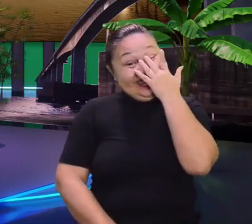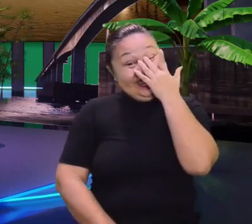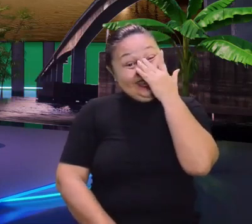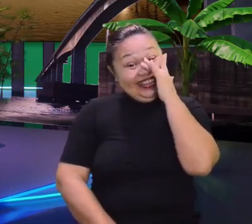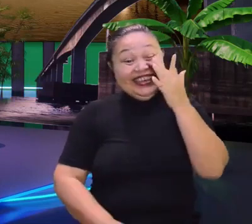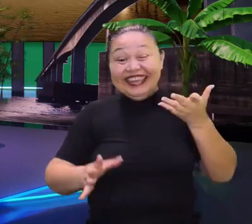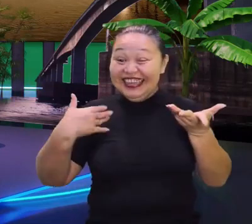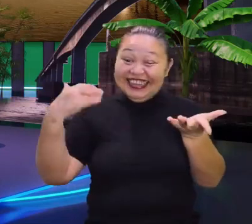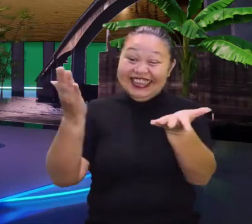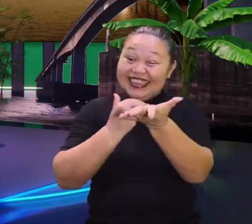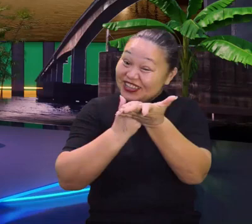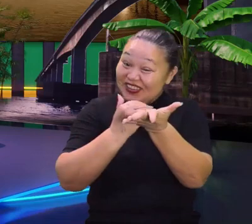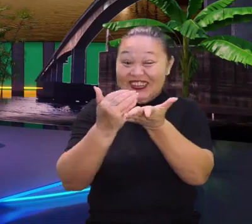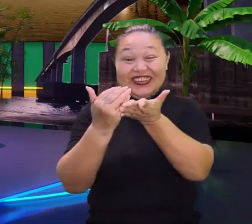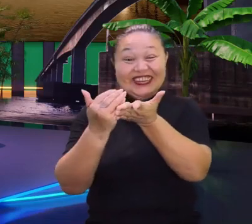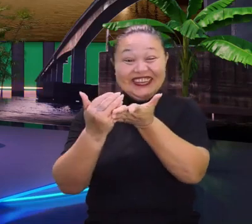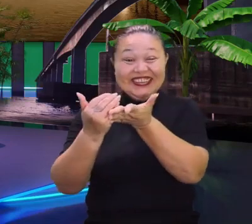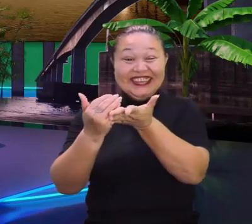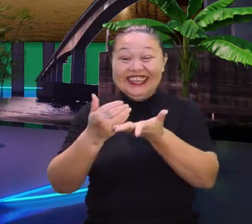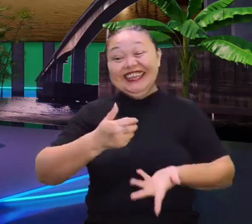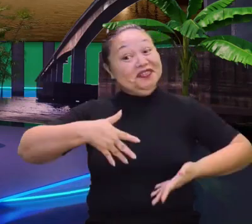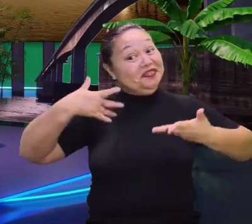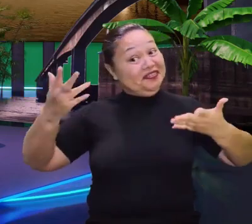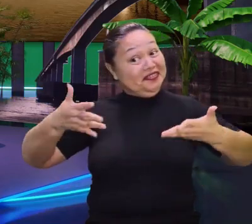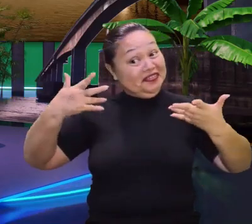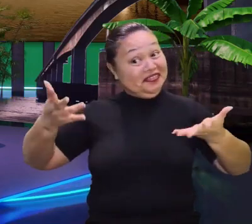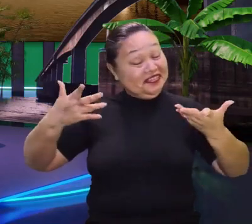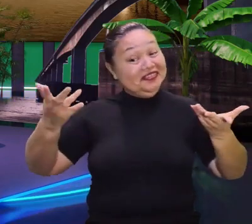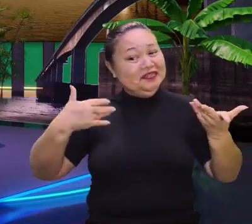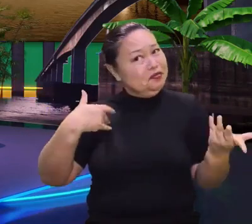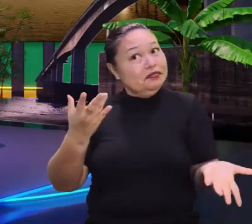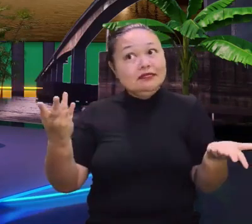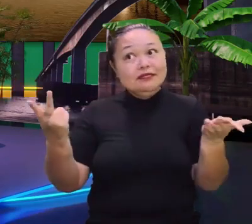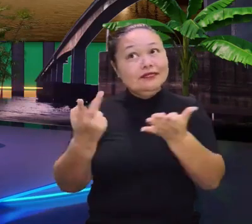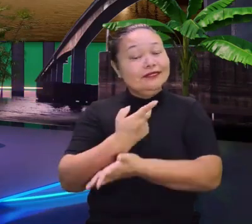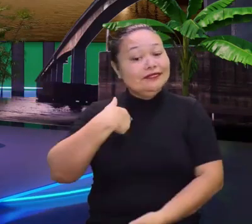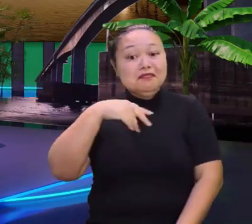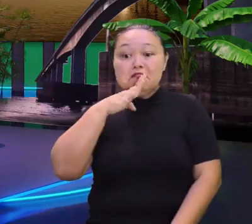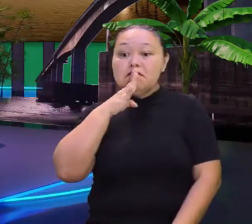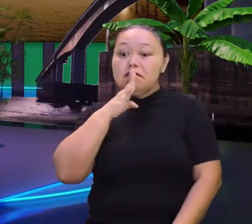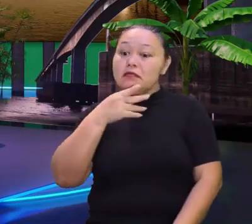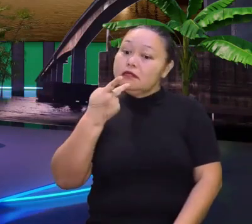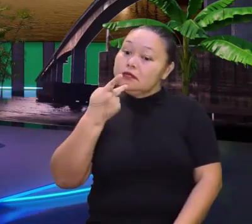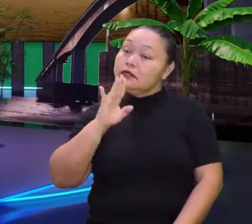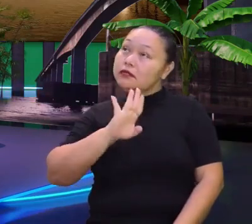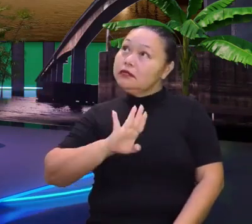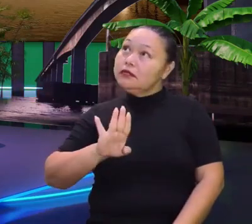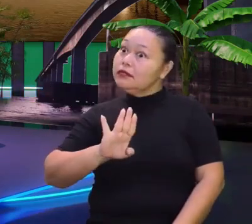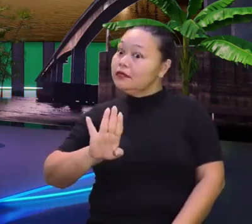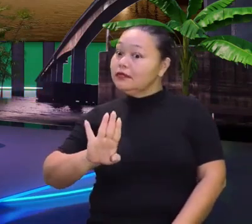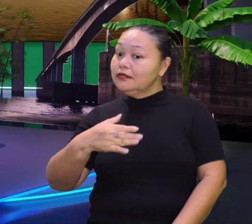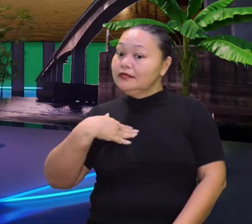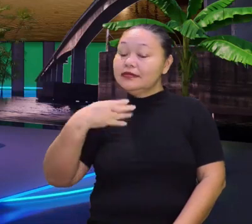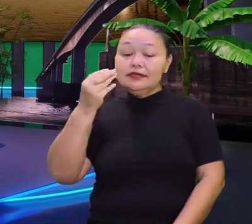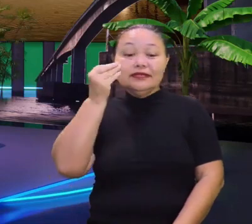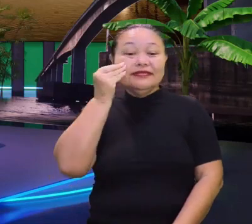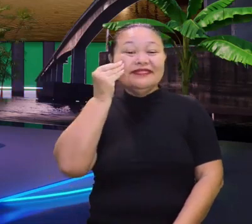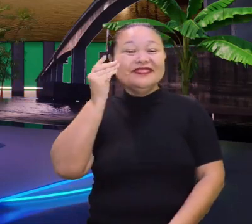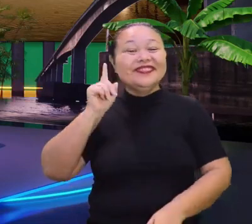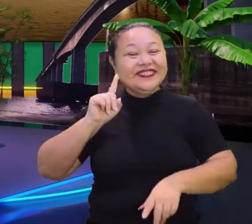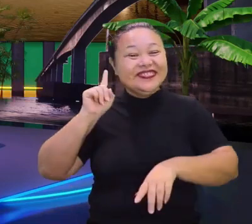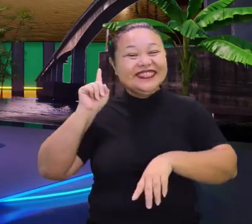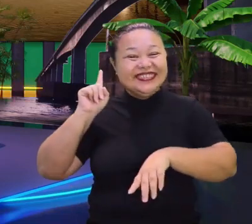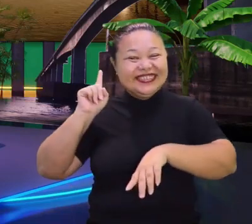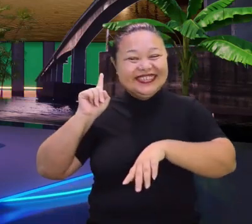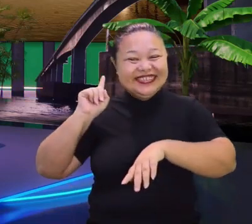Que ele sempre começa aí numa motivação. Eu falei, o que aconteceu? Aí falando bem calminho, pensando que ele só tava testando. Mas